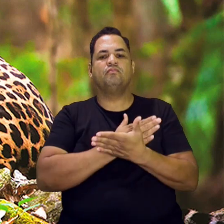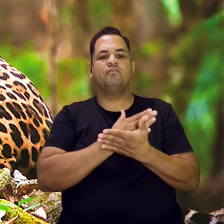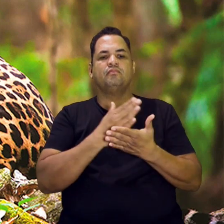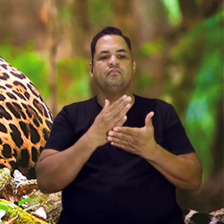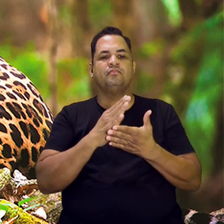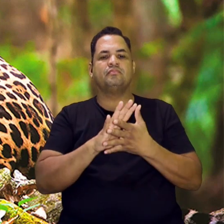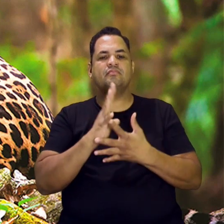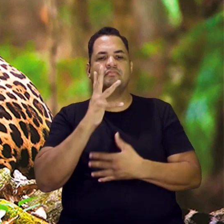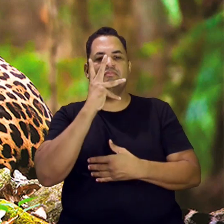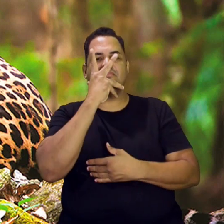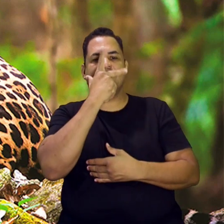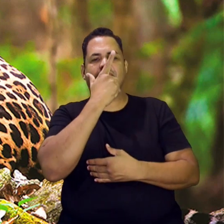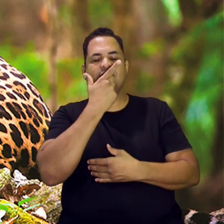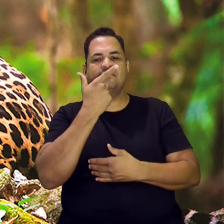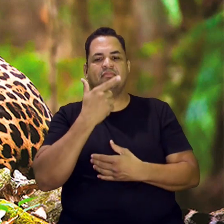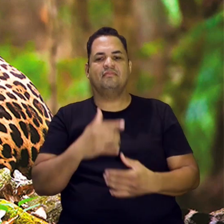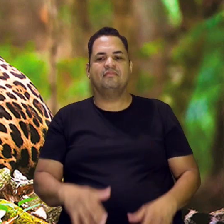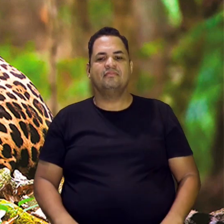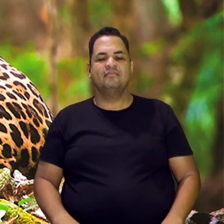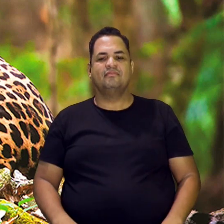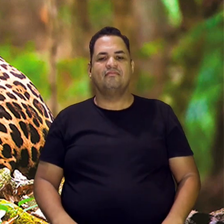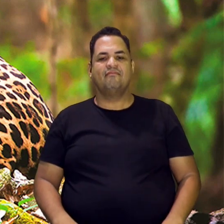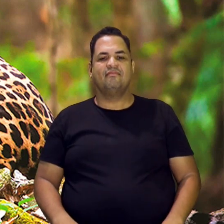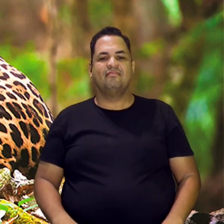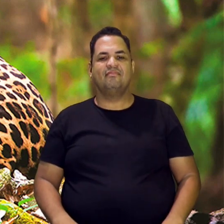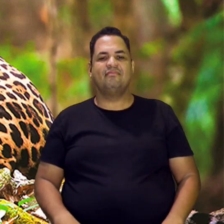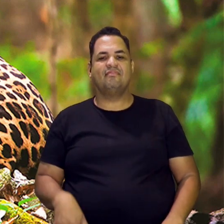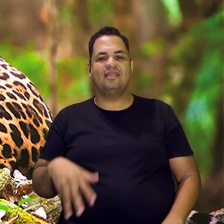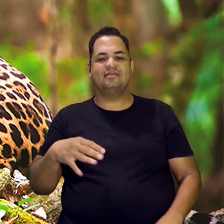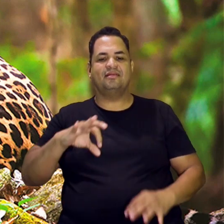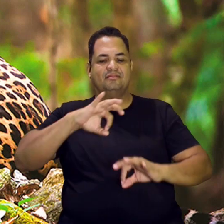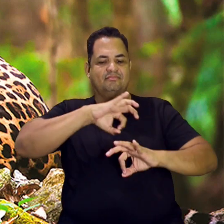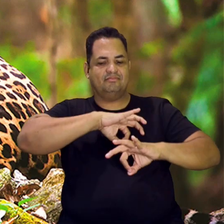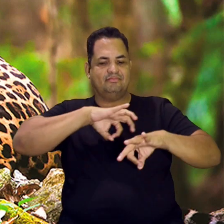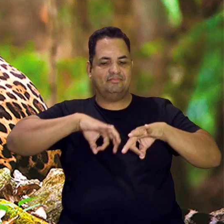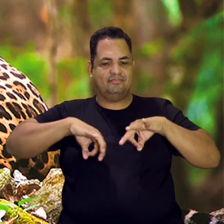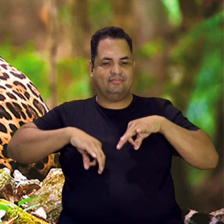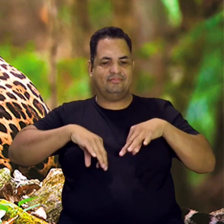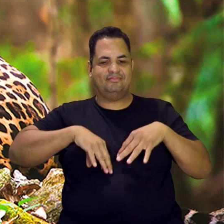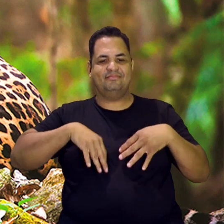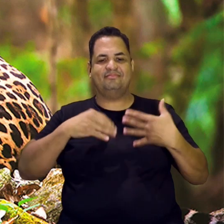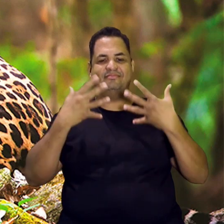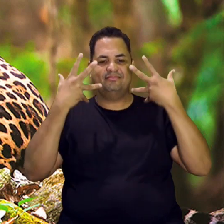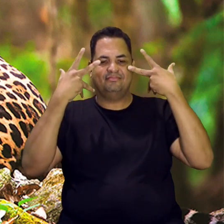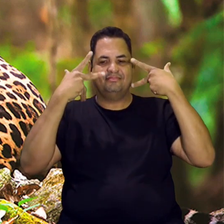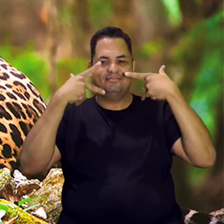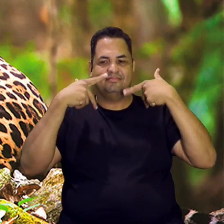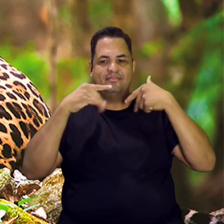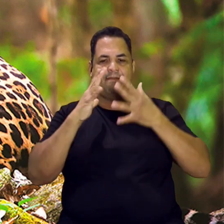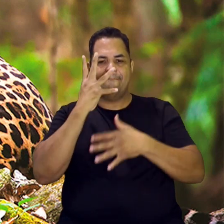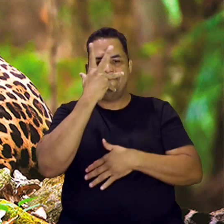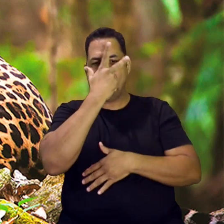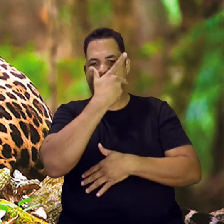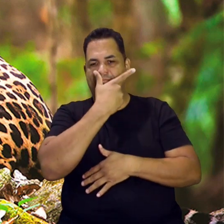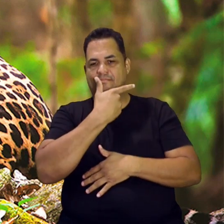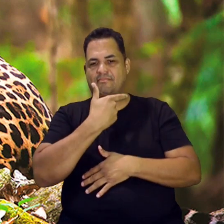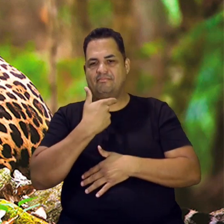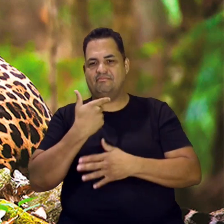olha que linda, né? A nossa pantera onca. Exatamente,